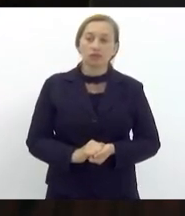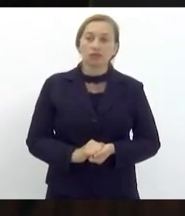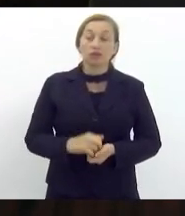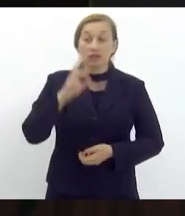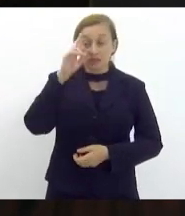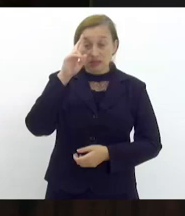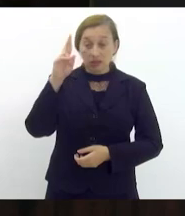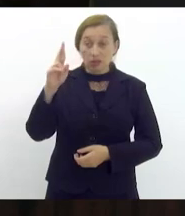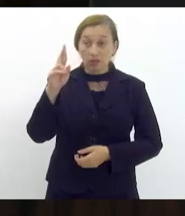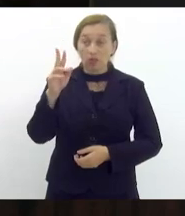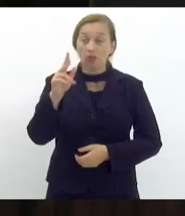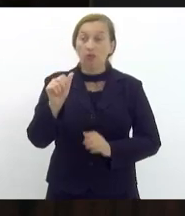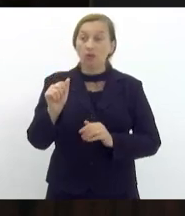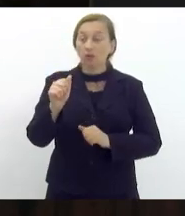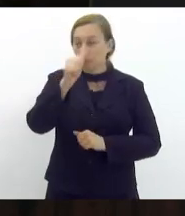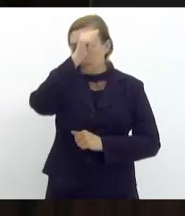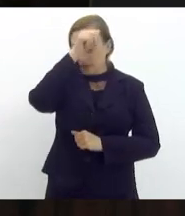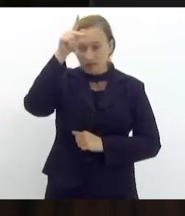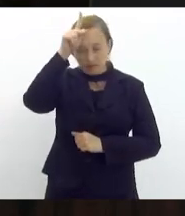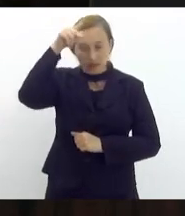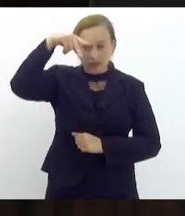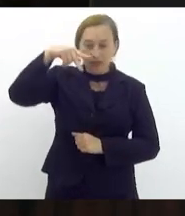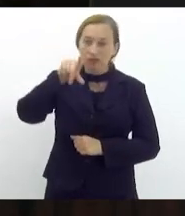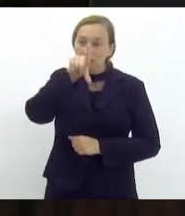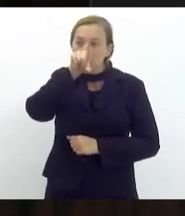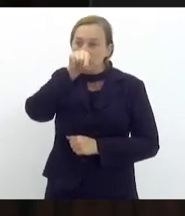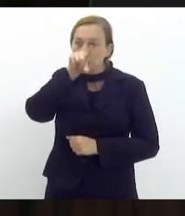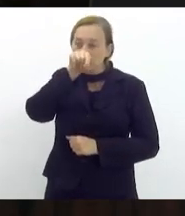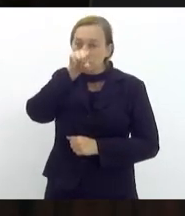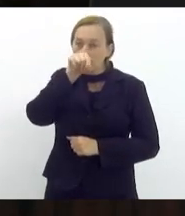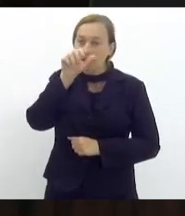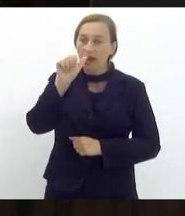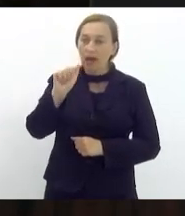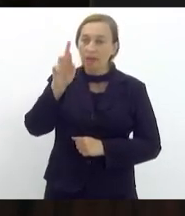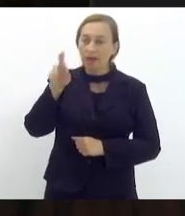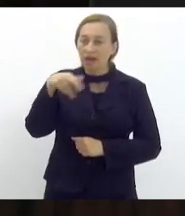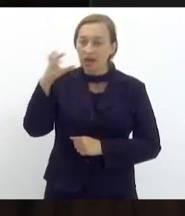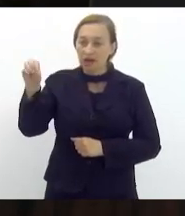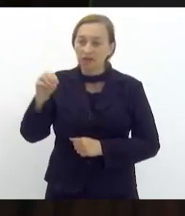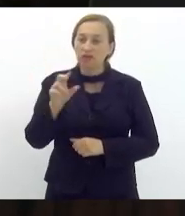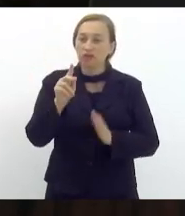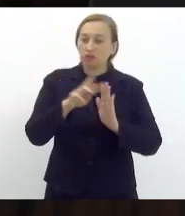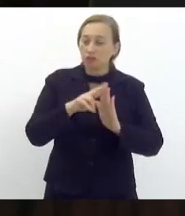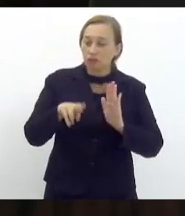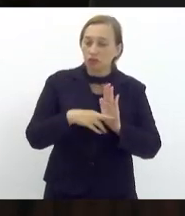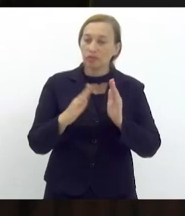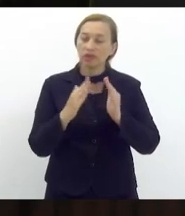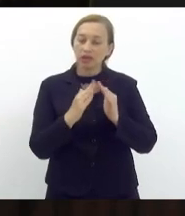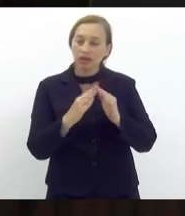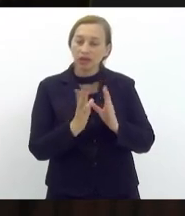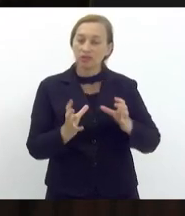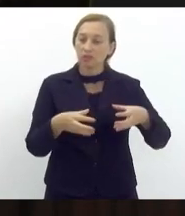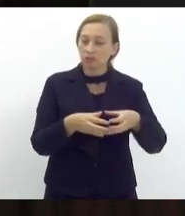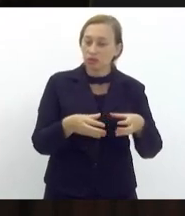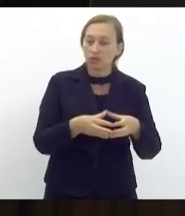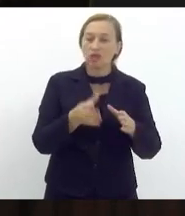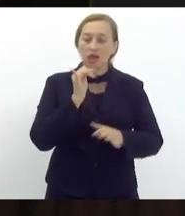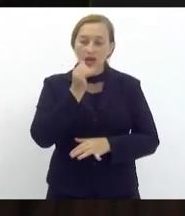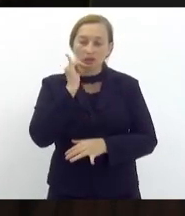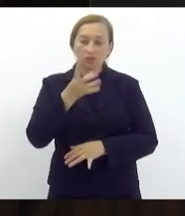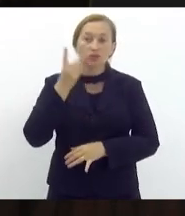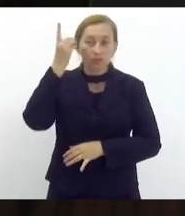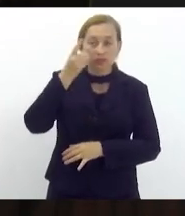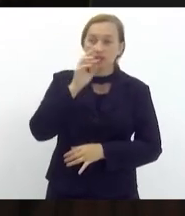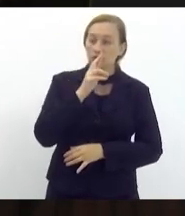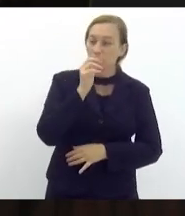Senhor Prefeito de Nilópolis Abraão Davi Neto pareceres as condições novas internas e proposições externas favorável ela todo